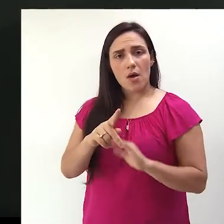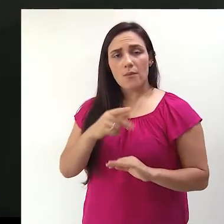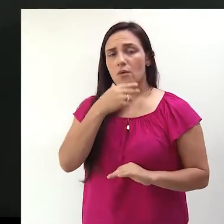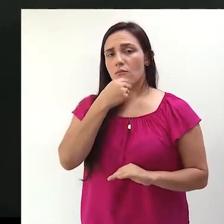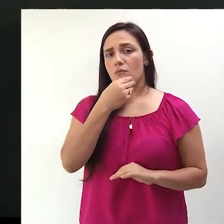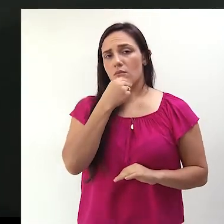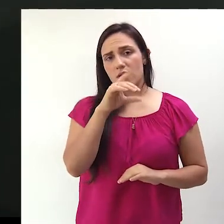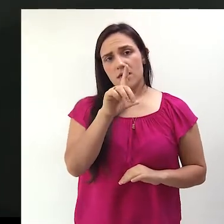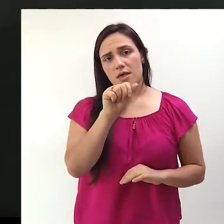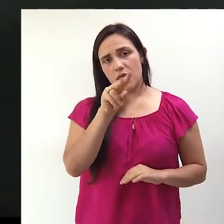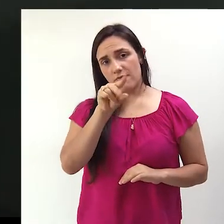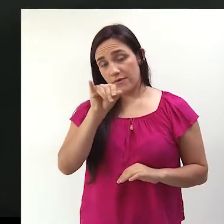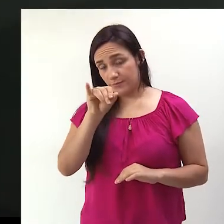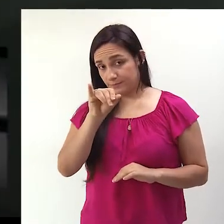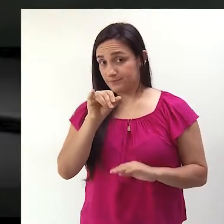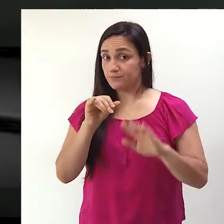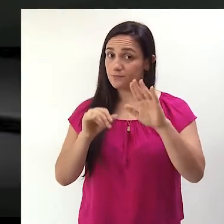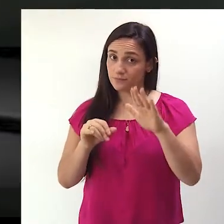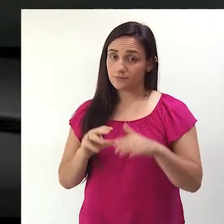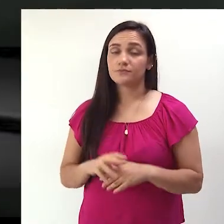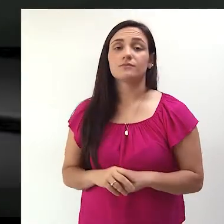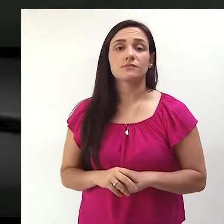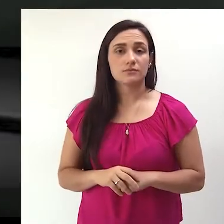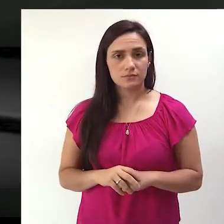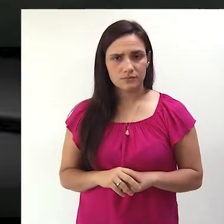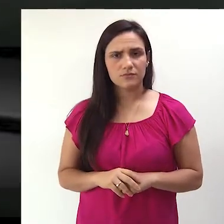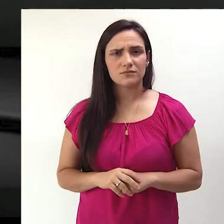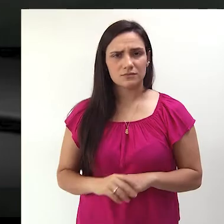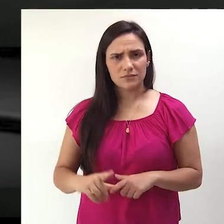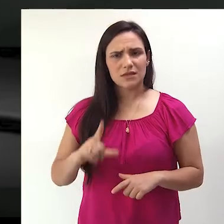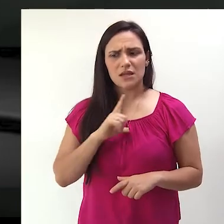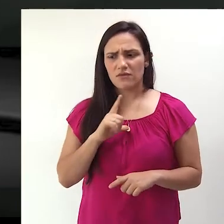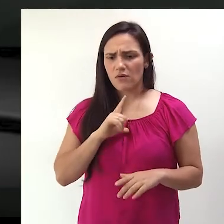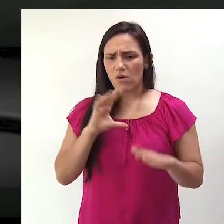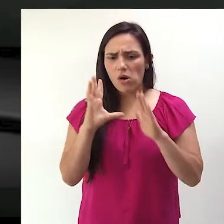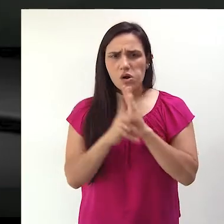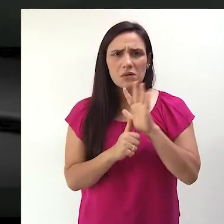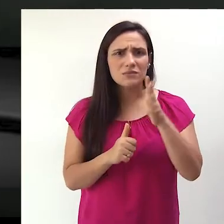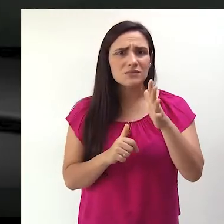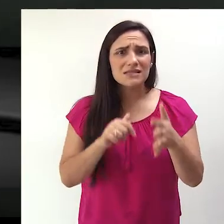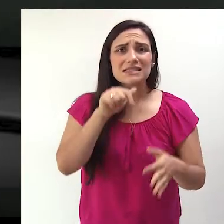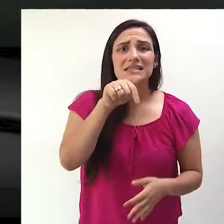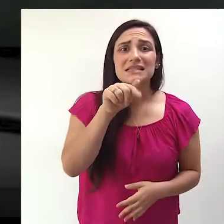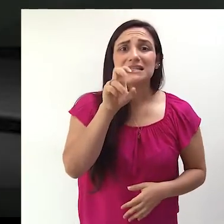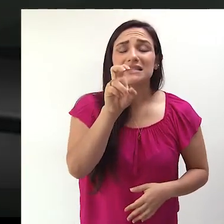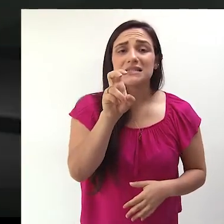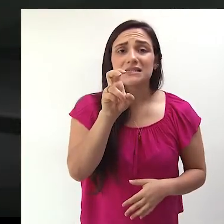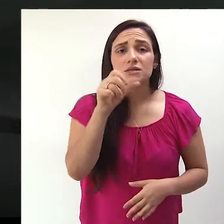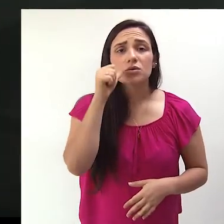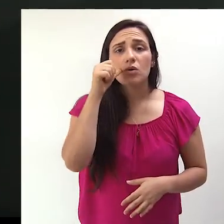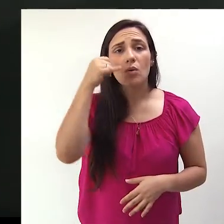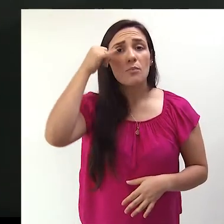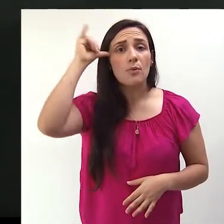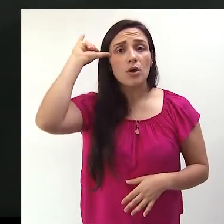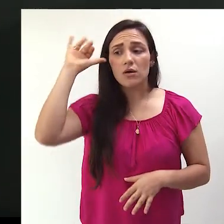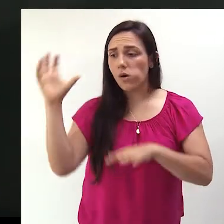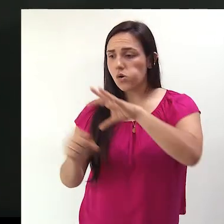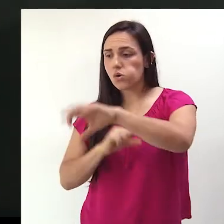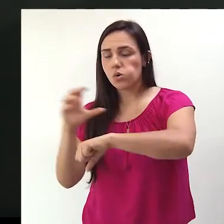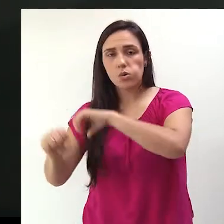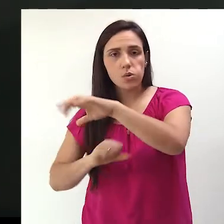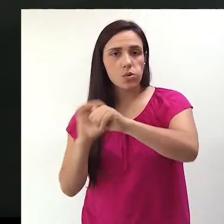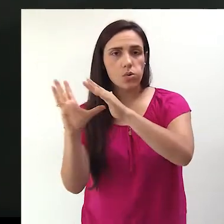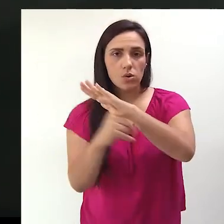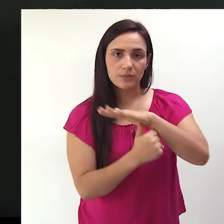tivemos recentemente um furto de 75 cabeças de gado, aproximadamente, no município de Ribas do Rio Pardo, né?